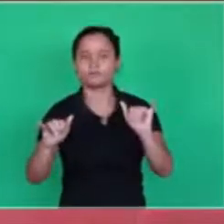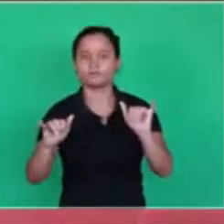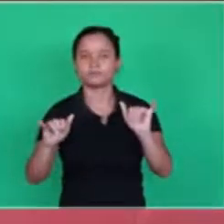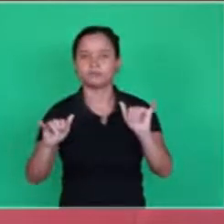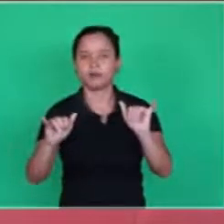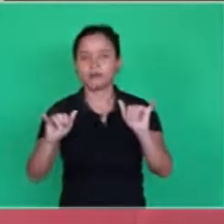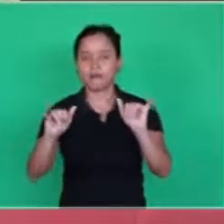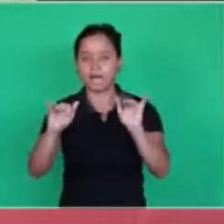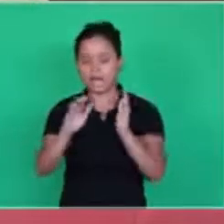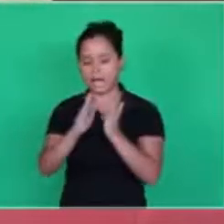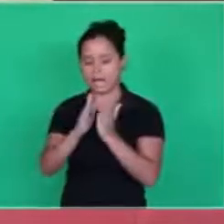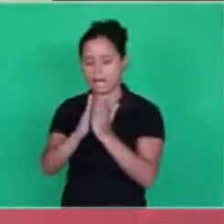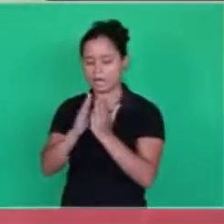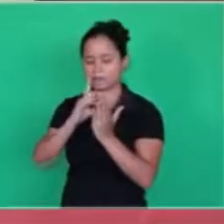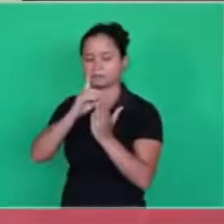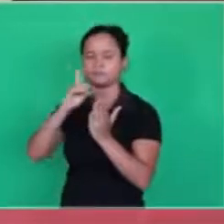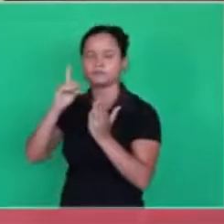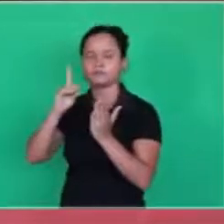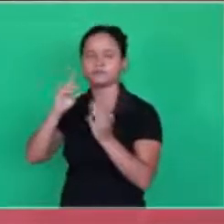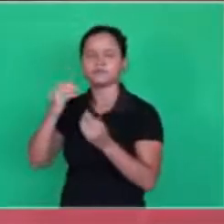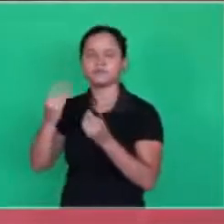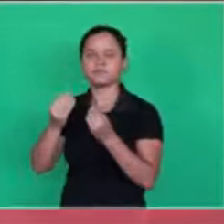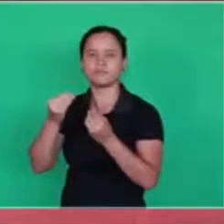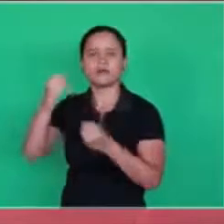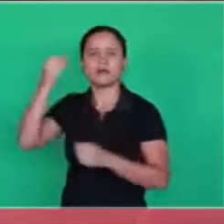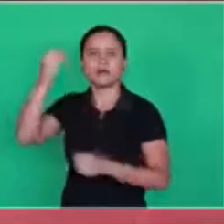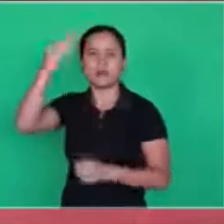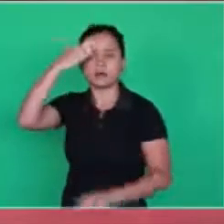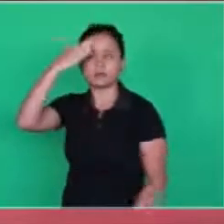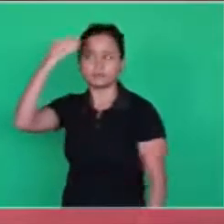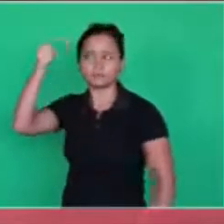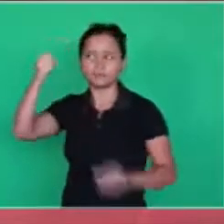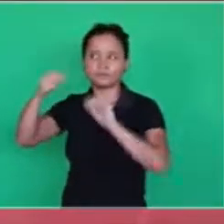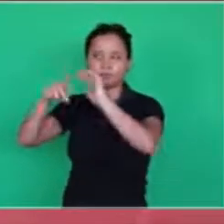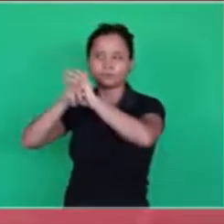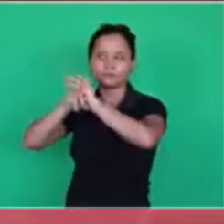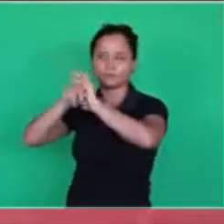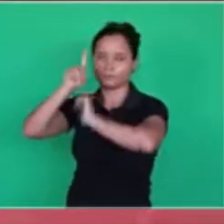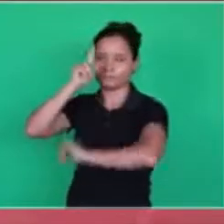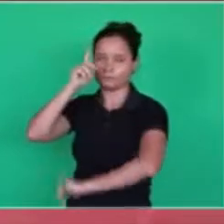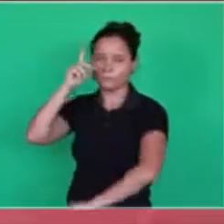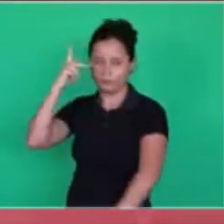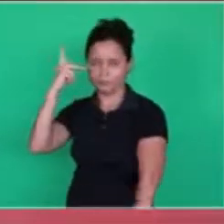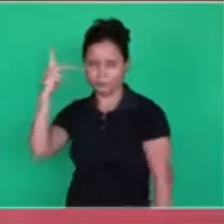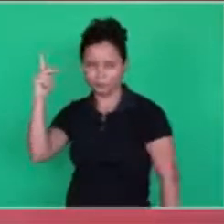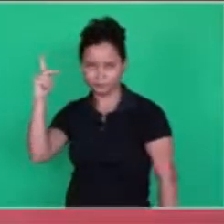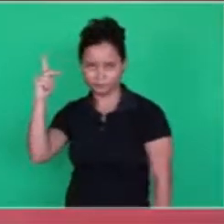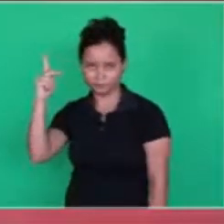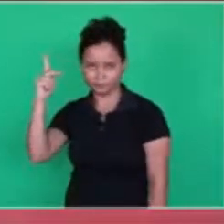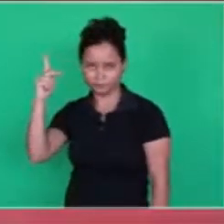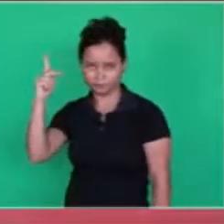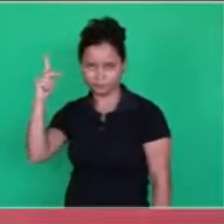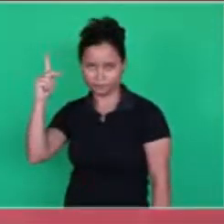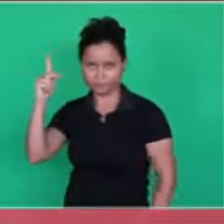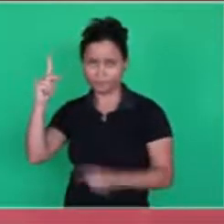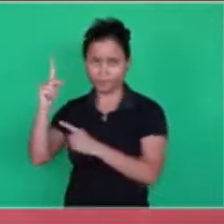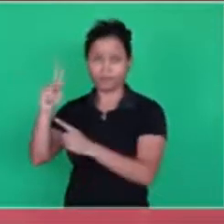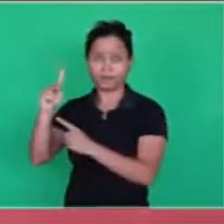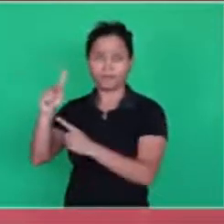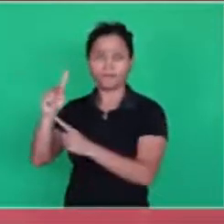a palavra de Deus é a sabedoria dele. A sabedoria dele é o verbo. O verbo quem